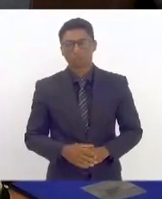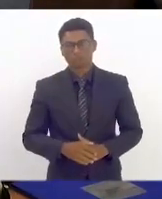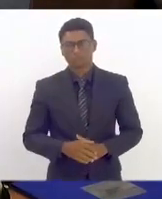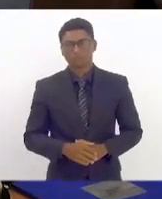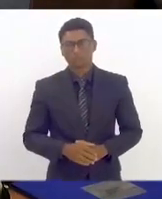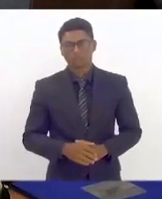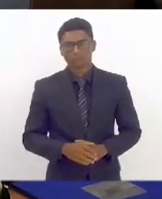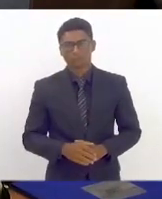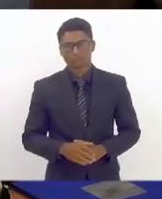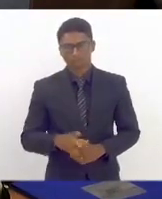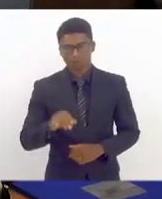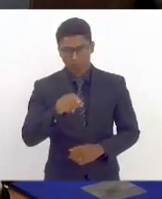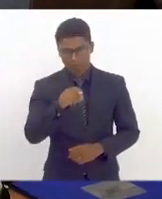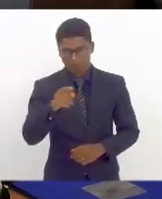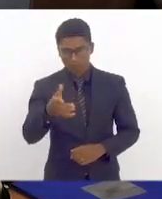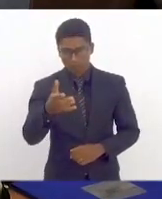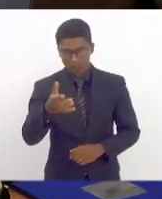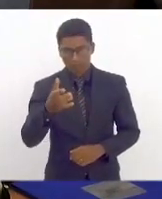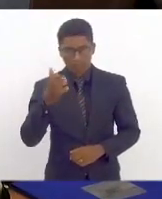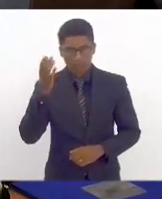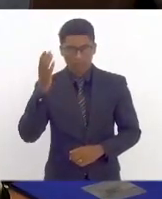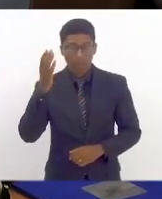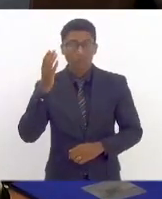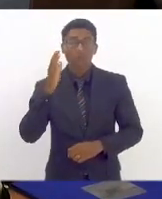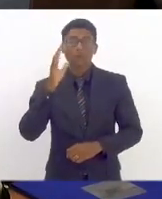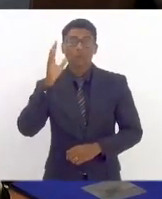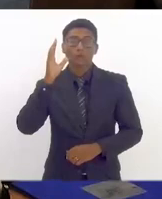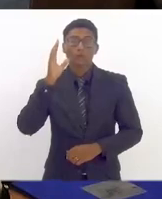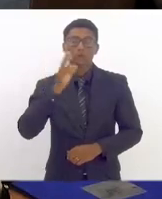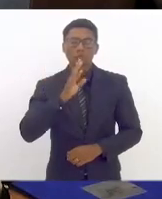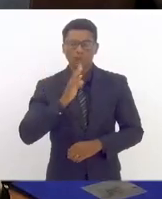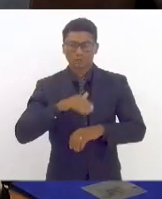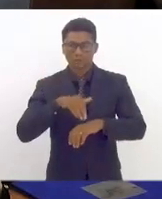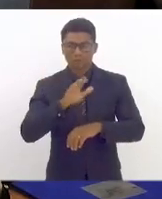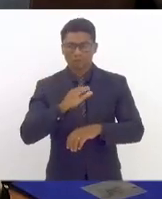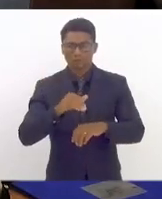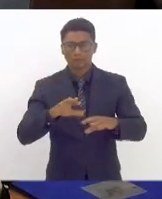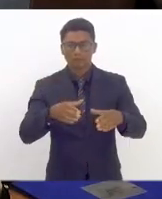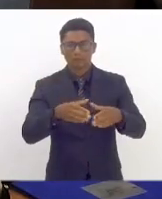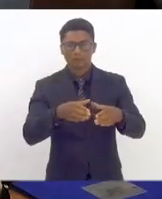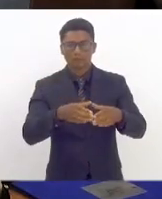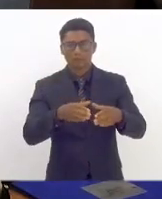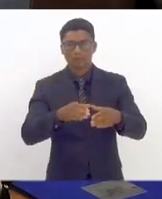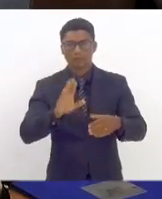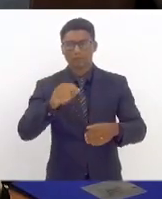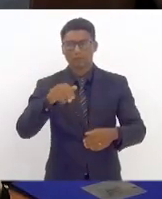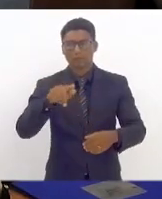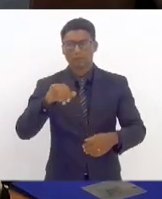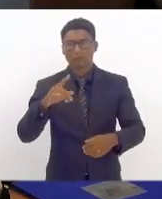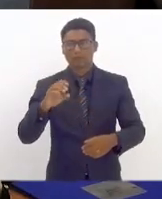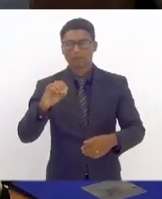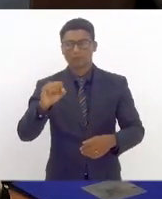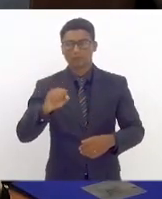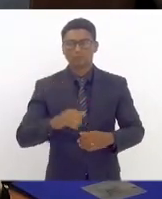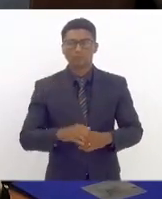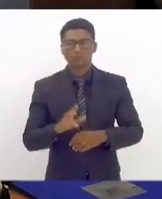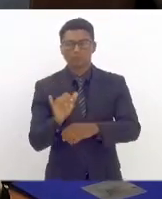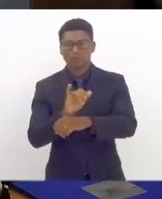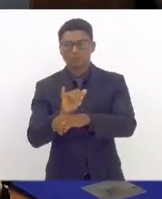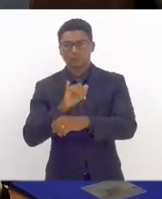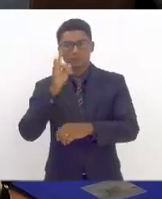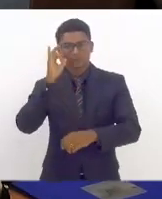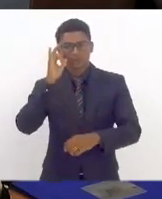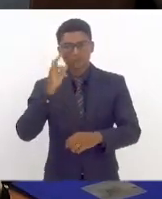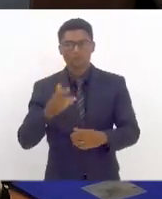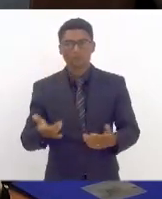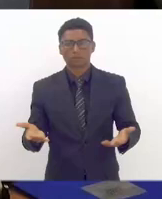quem quiser conhecer o trabalho da companhia das banquinhos@ciador de banquinhos Instagram Facebook YouTube e gente eu queria dizer que